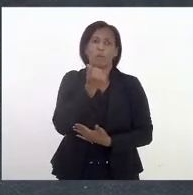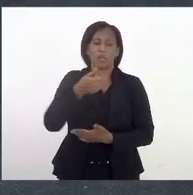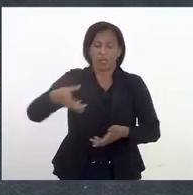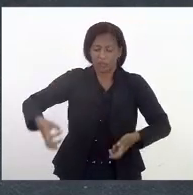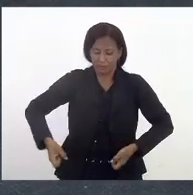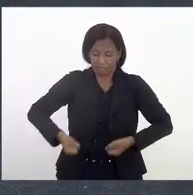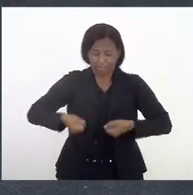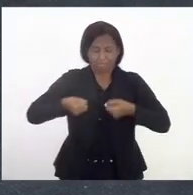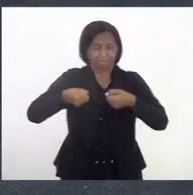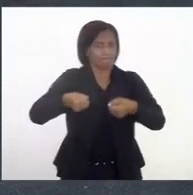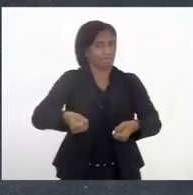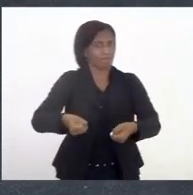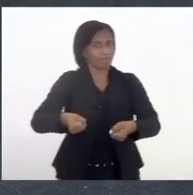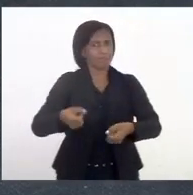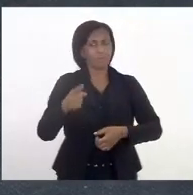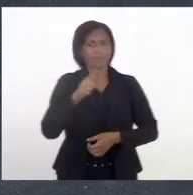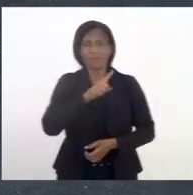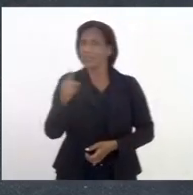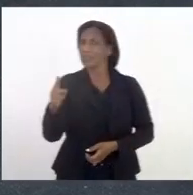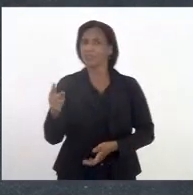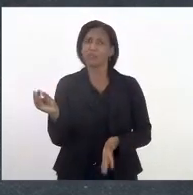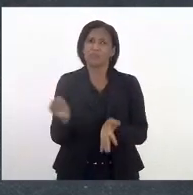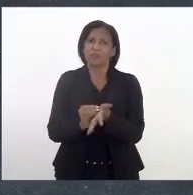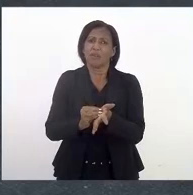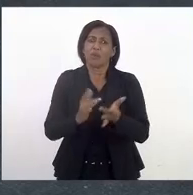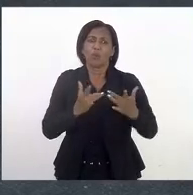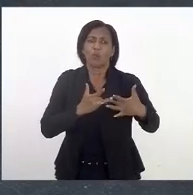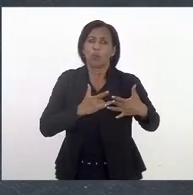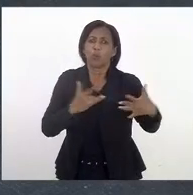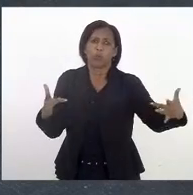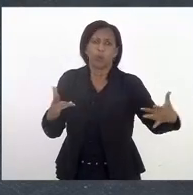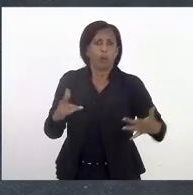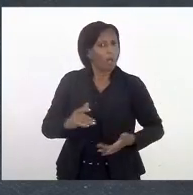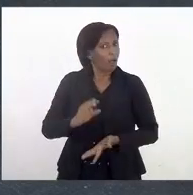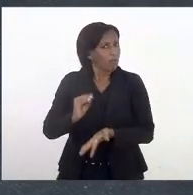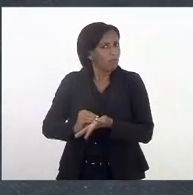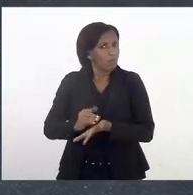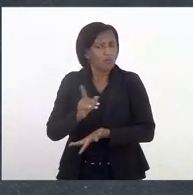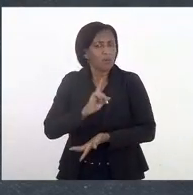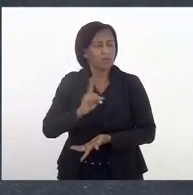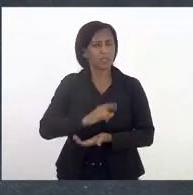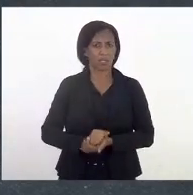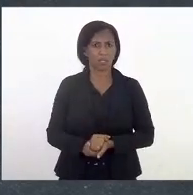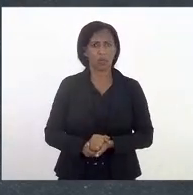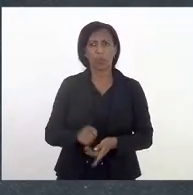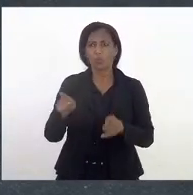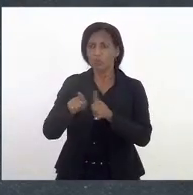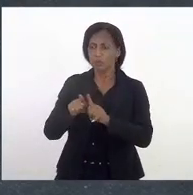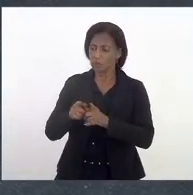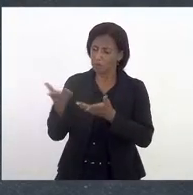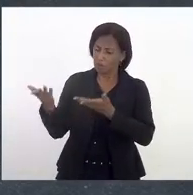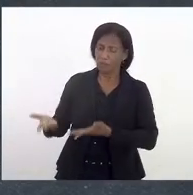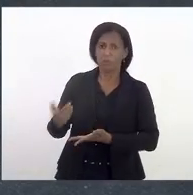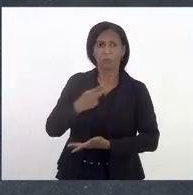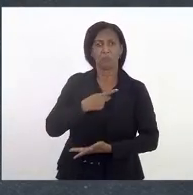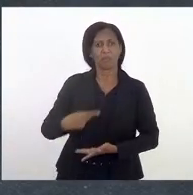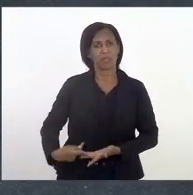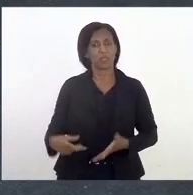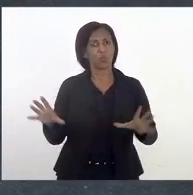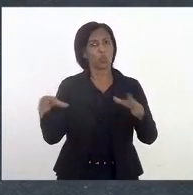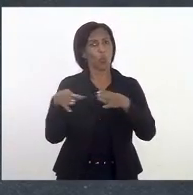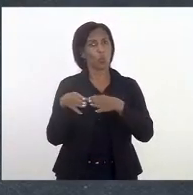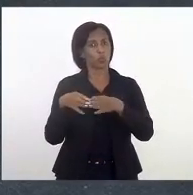e não nos falta sensibilidade social nem de vossa excelência nem de